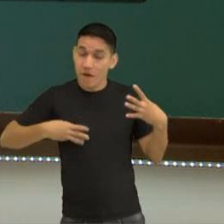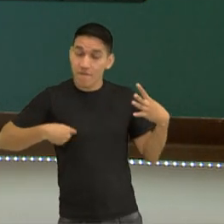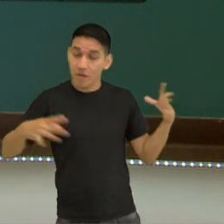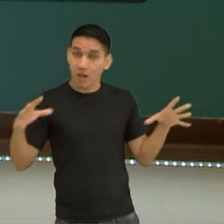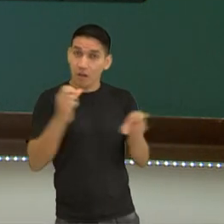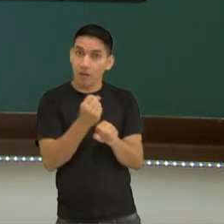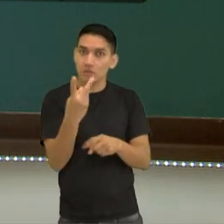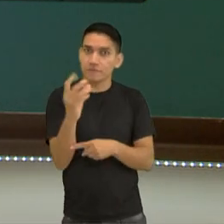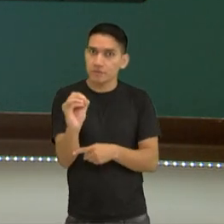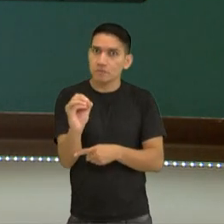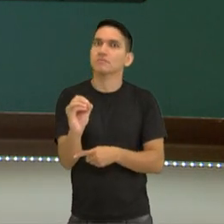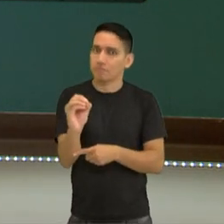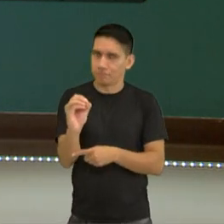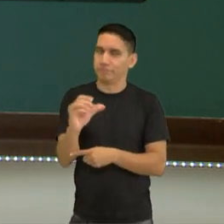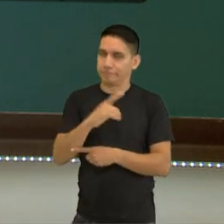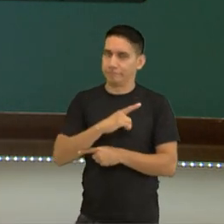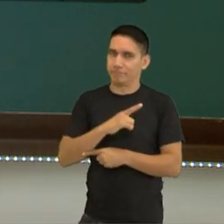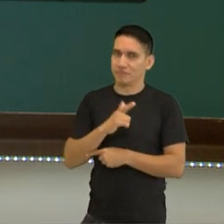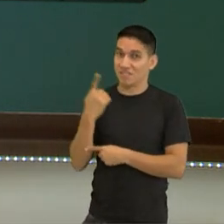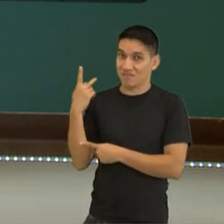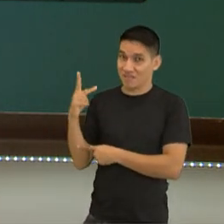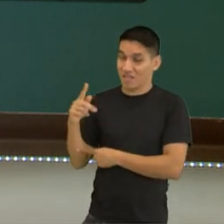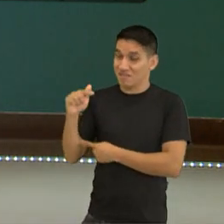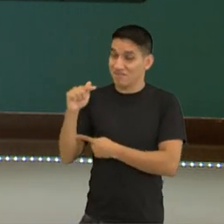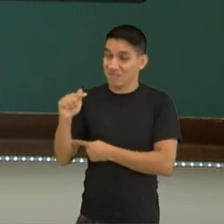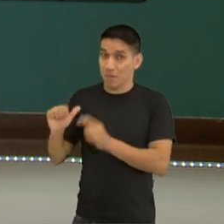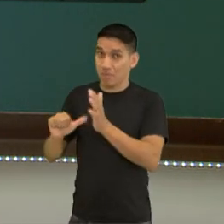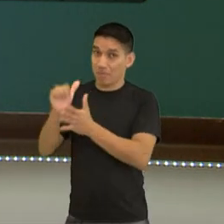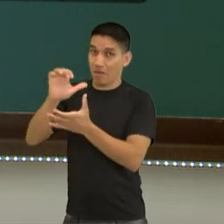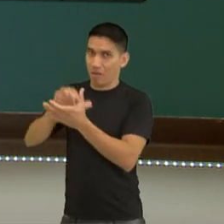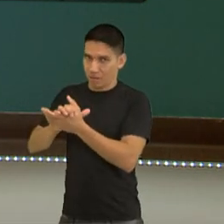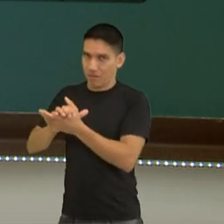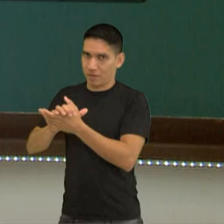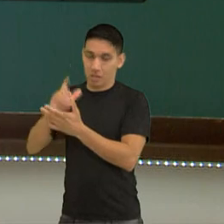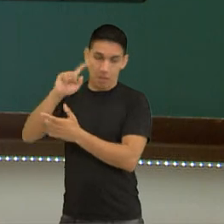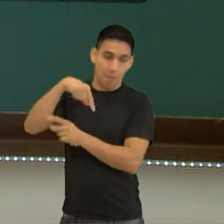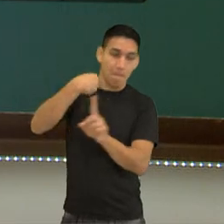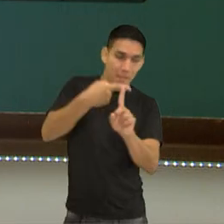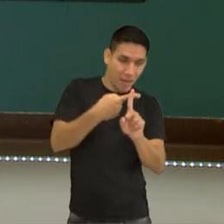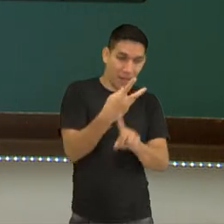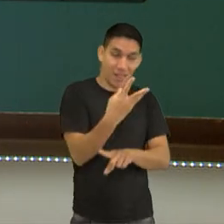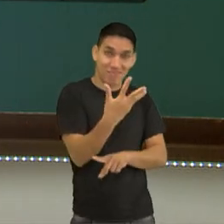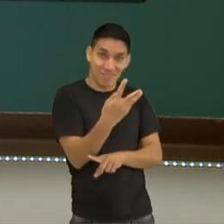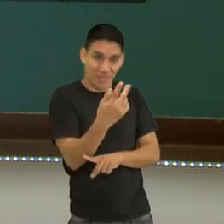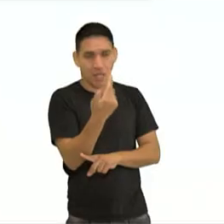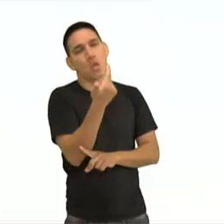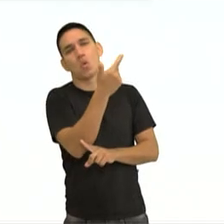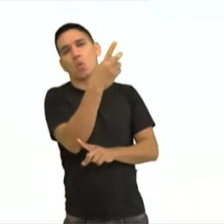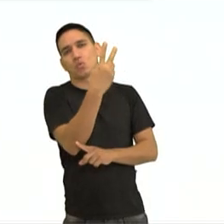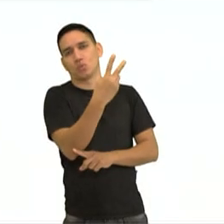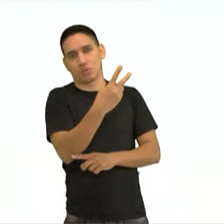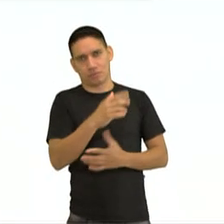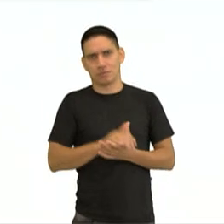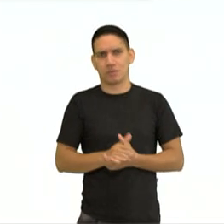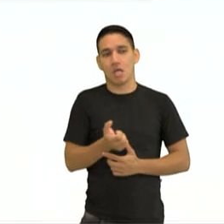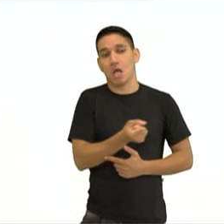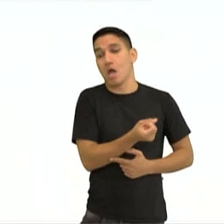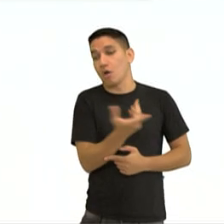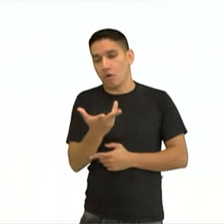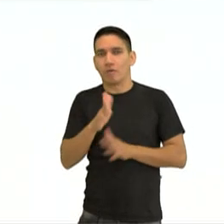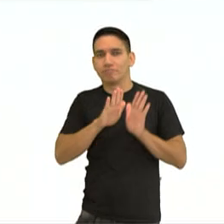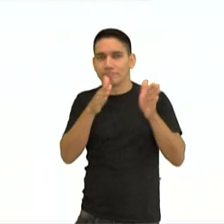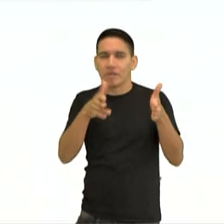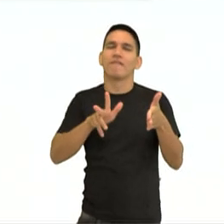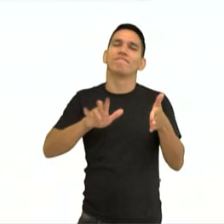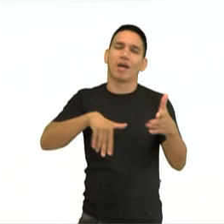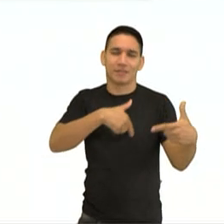20 filhos, 7 do primeiro casamento, que é sua esposa, e mais 13, né? E muitos foram parar na música.